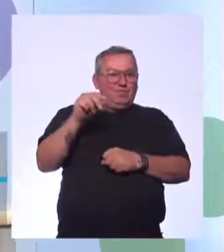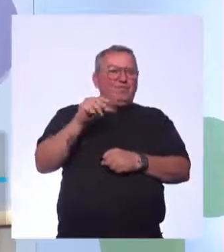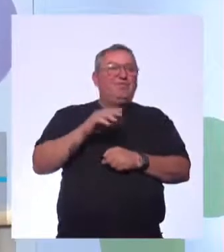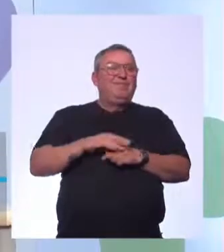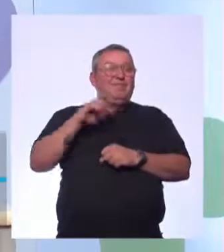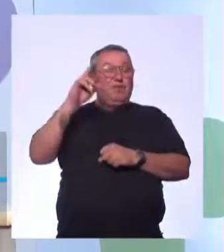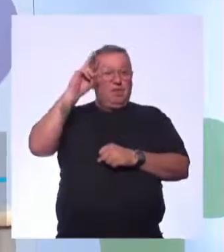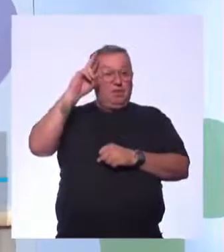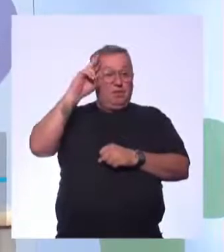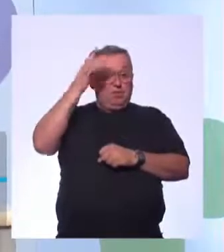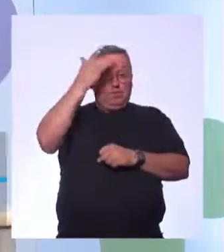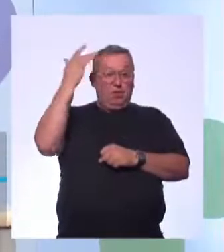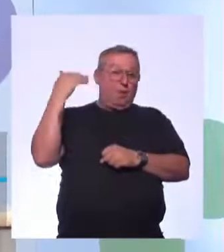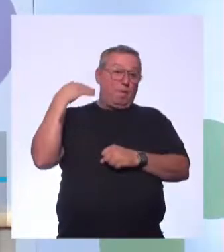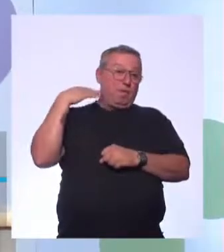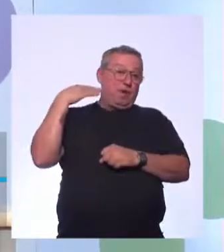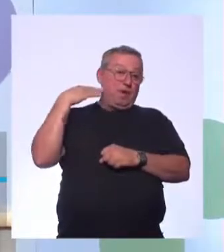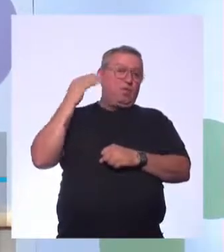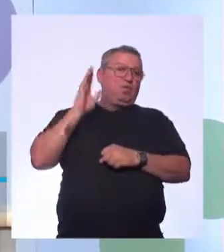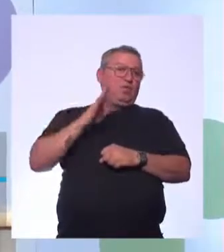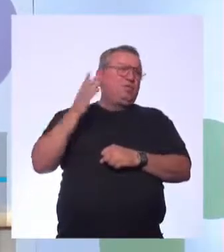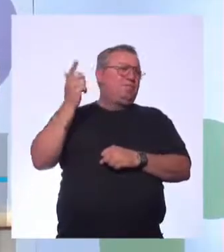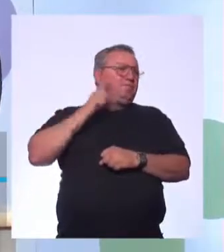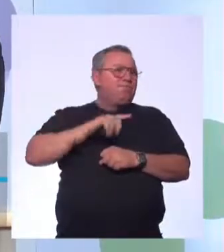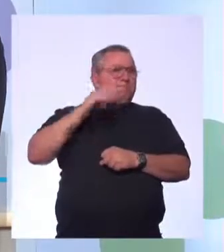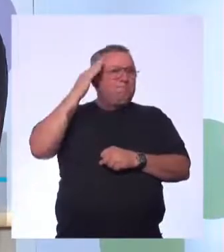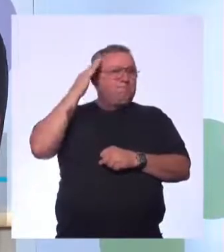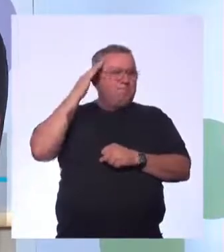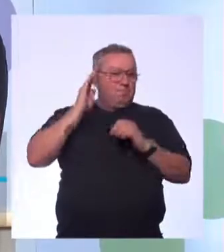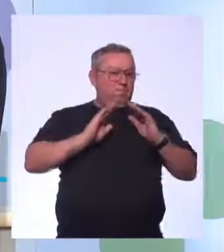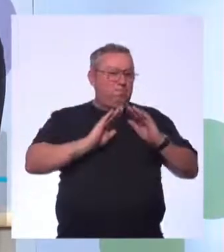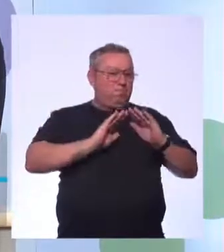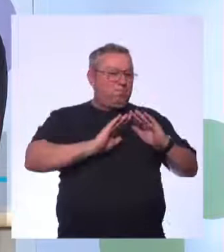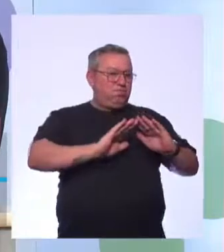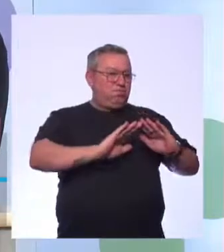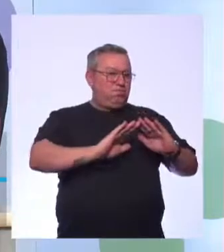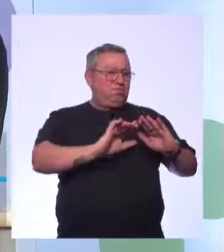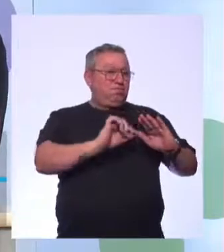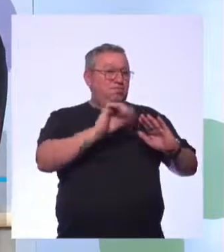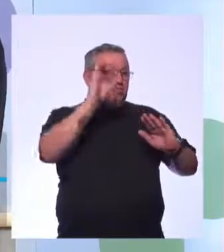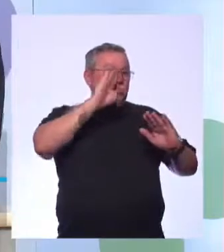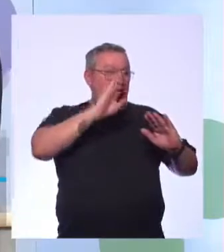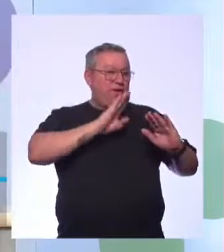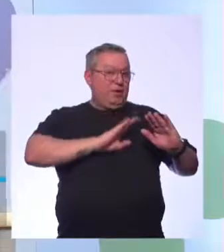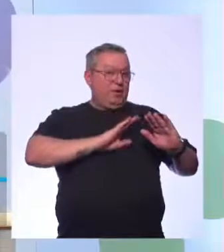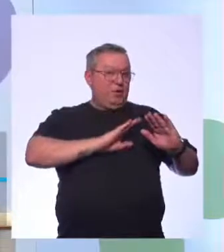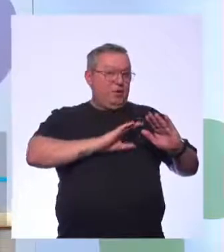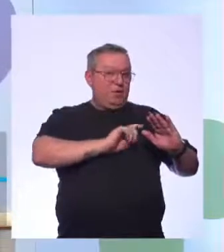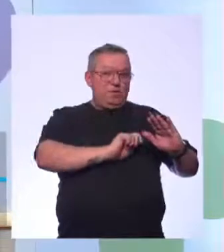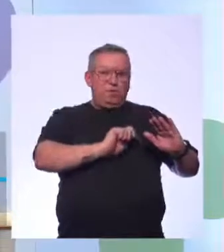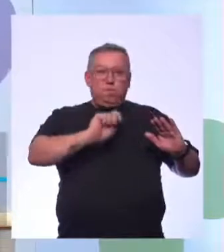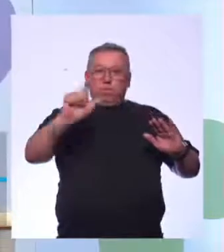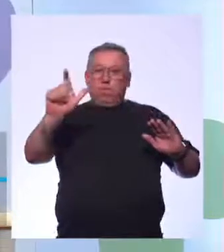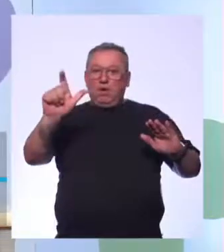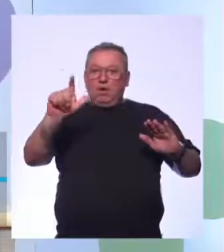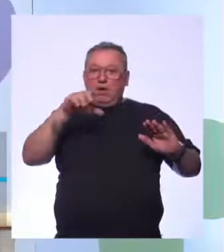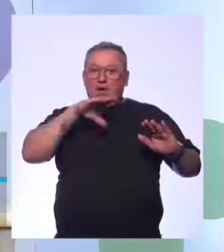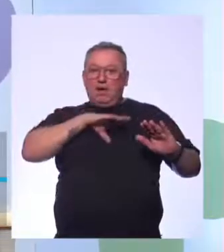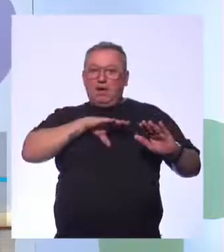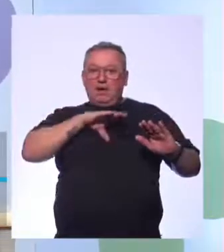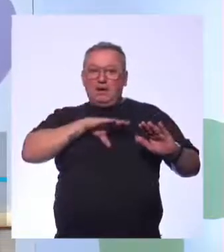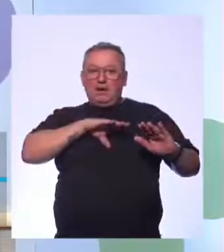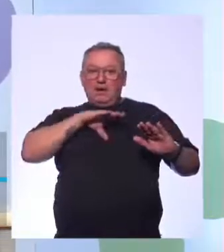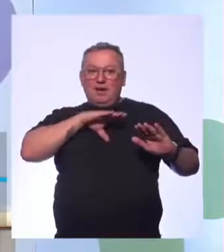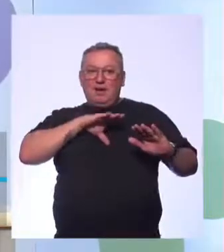já entendiam essa lógica aí, né? Eu empresto dinheiro lá para o Brasil paga a